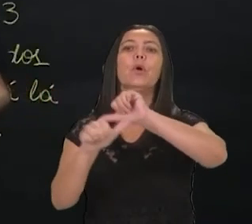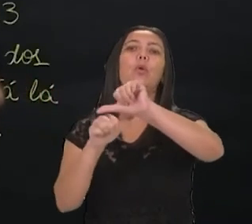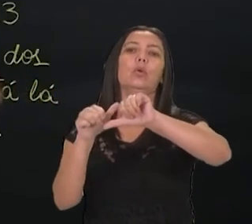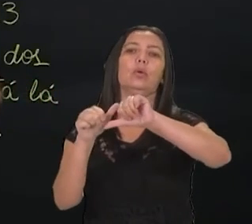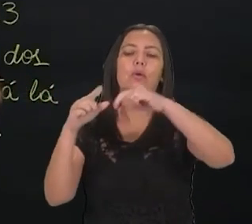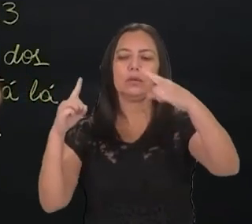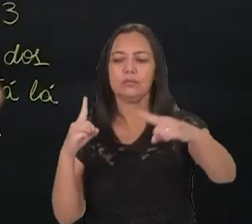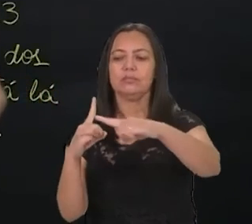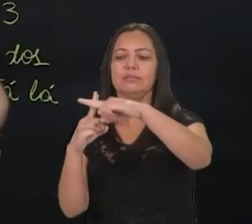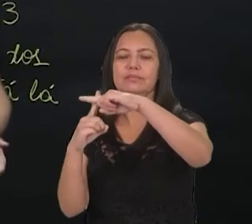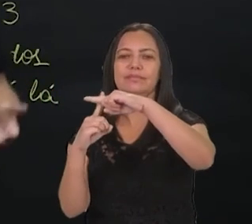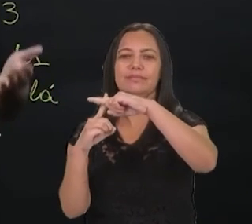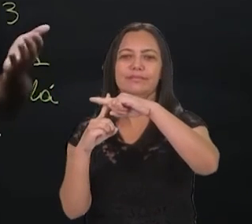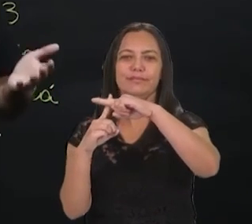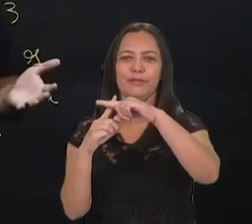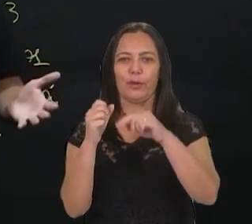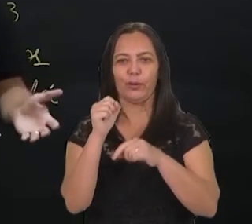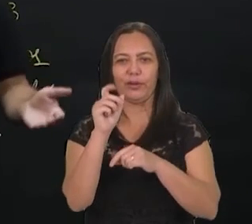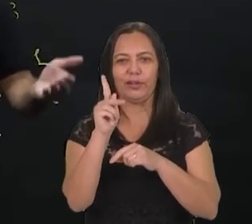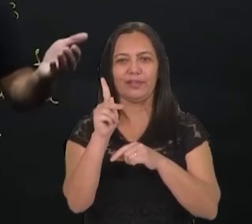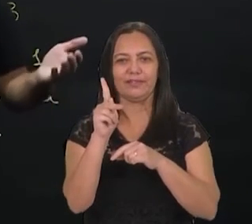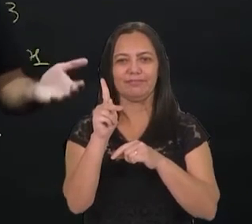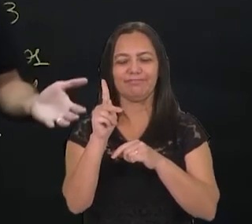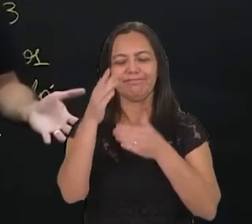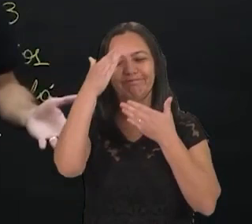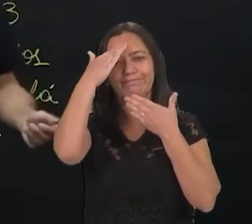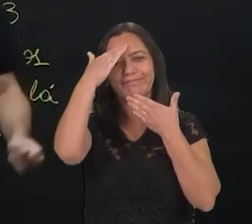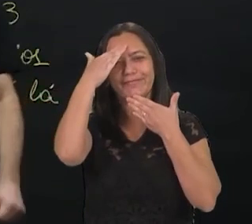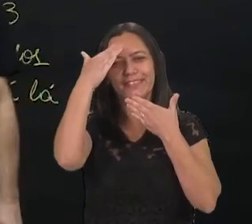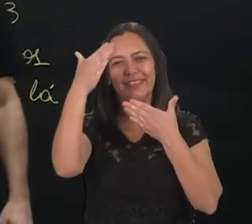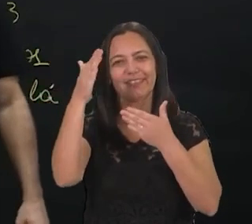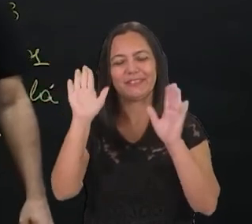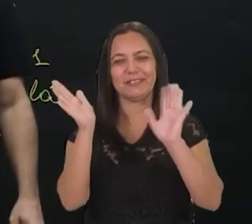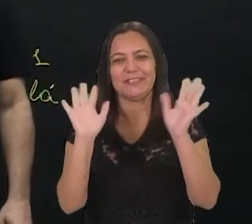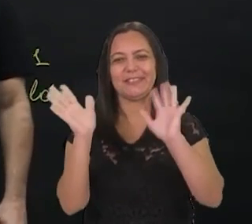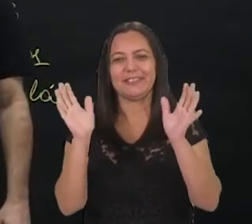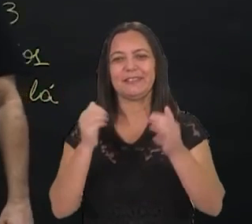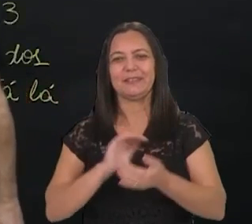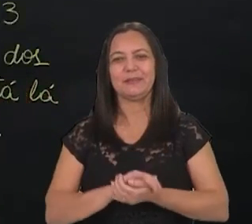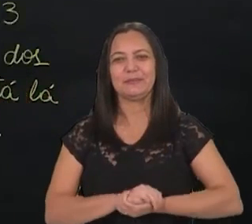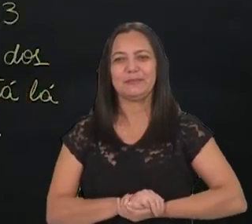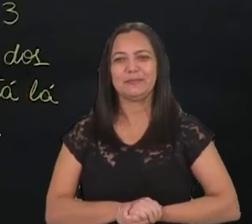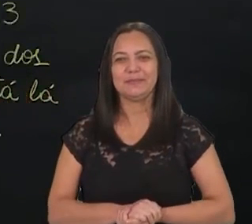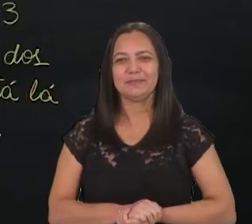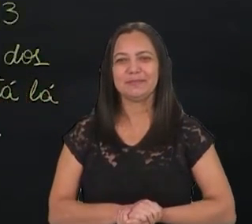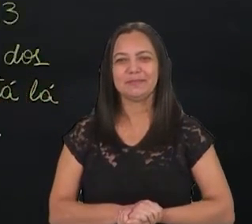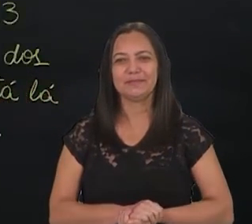obrigatoriamente você troca o seu sinal. Perfeito? Então, muito obrigado e tchau.